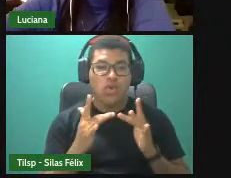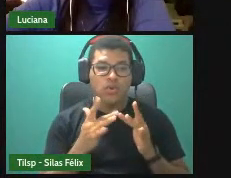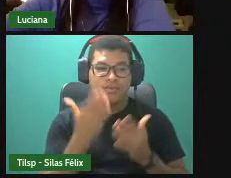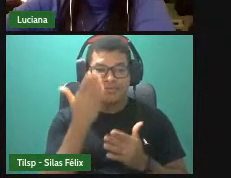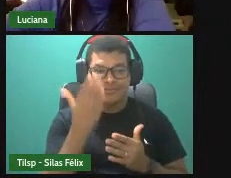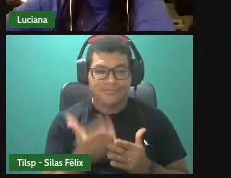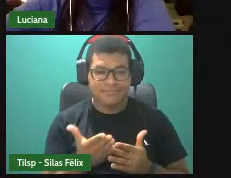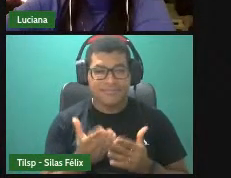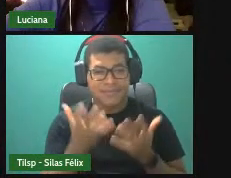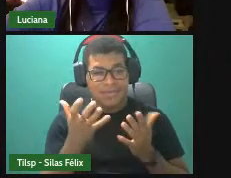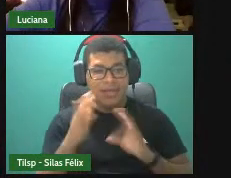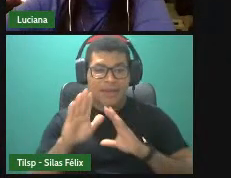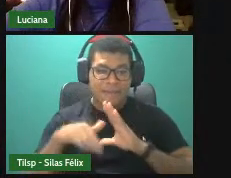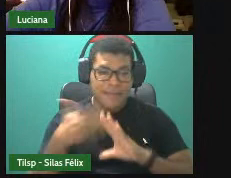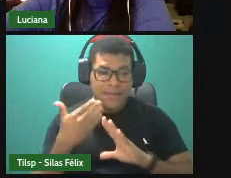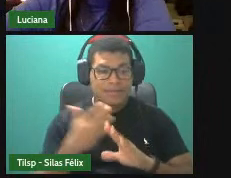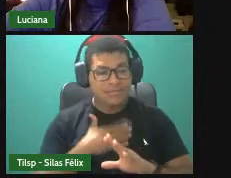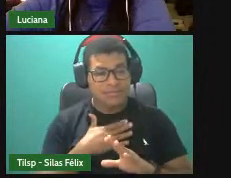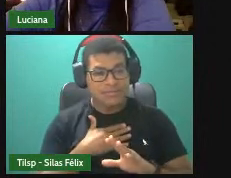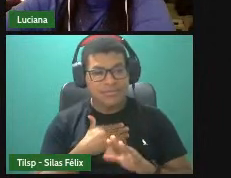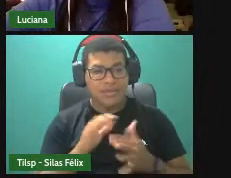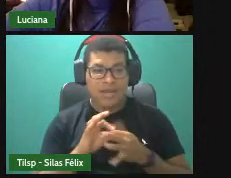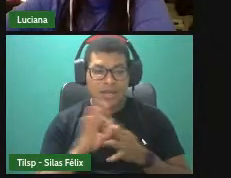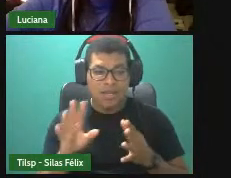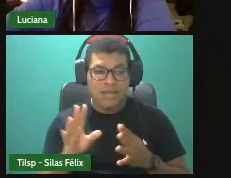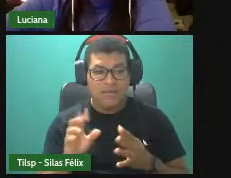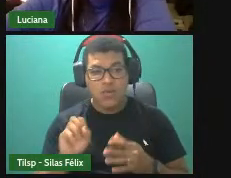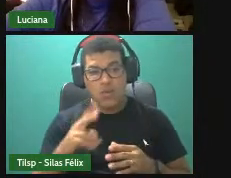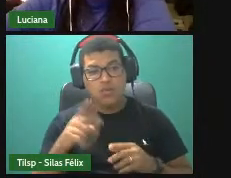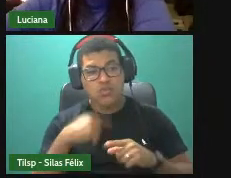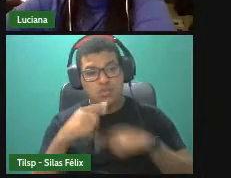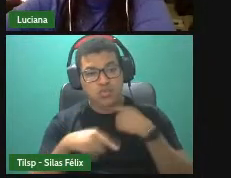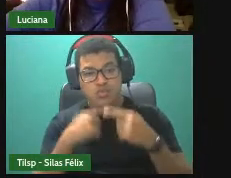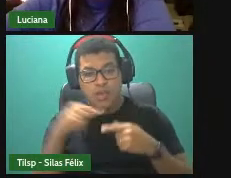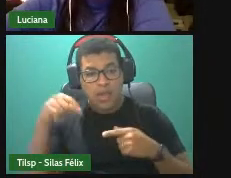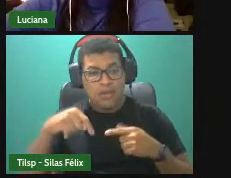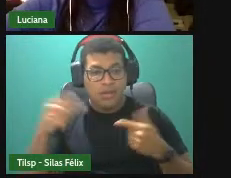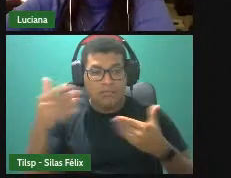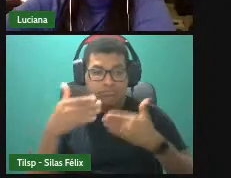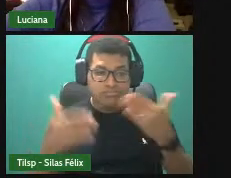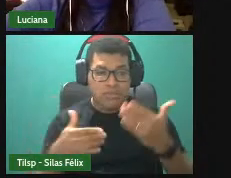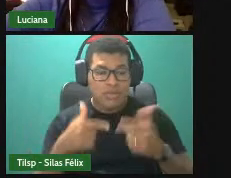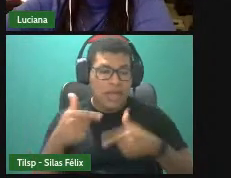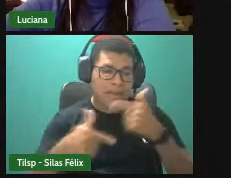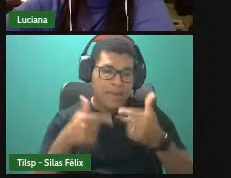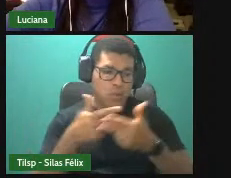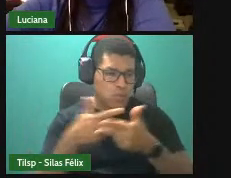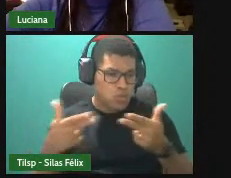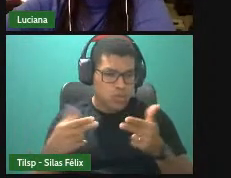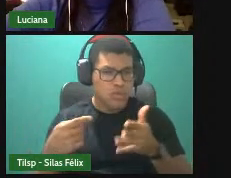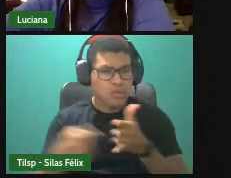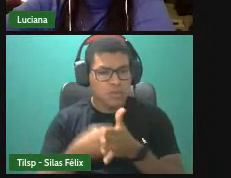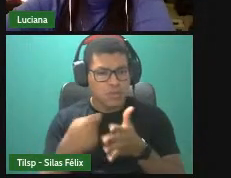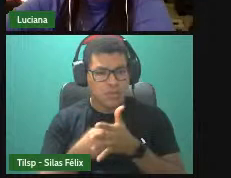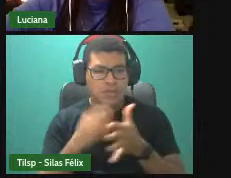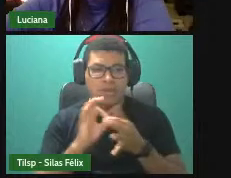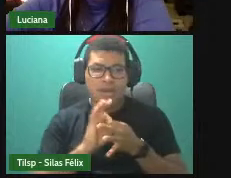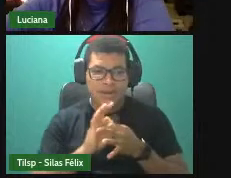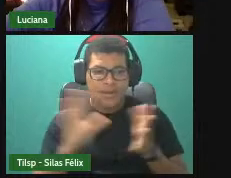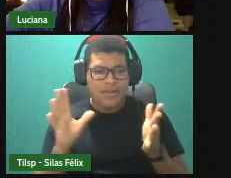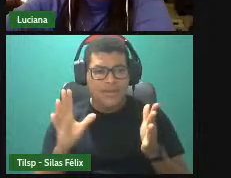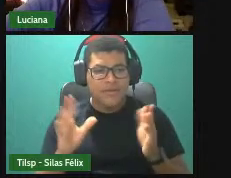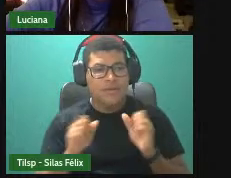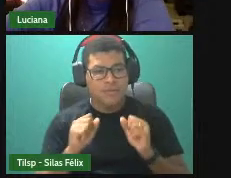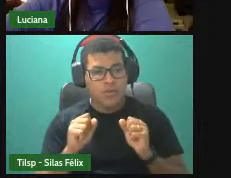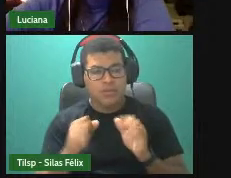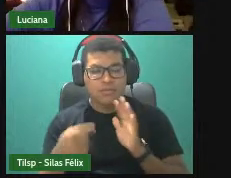Quem quiser mandar mensagem, se tiverem alguma dúvida durante algum trabalho, alguma coisa, podem ficar à vontade, ou quiserem perguntar